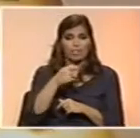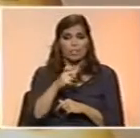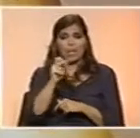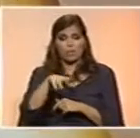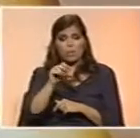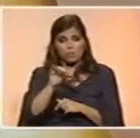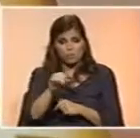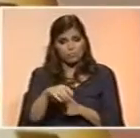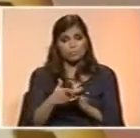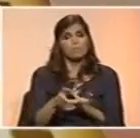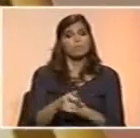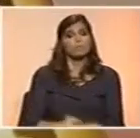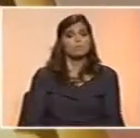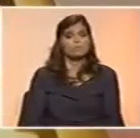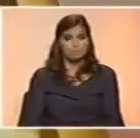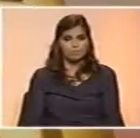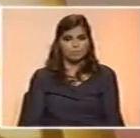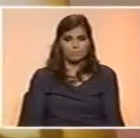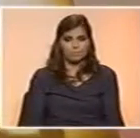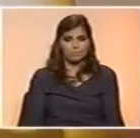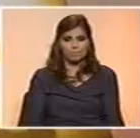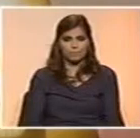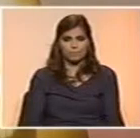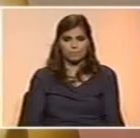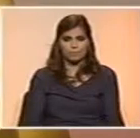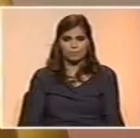sobre mentes-máquinas no espírito de Lewis Carroll.